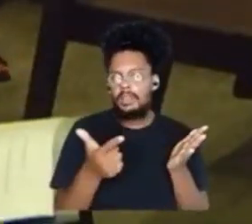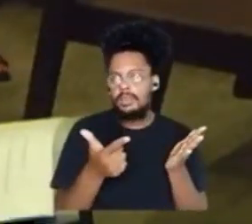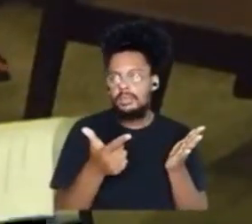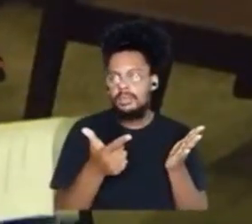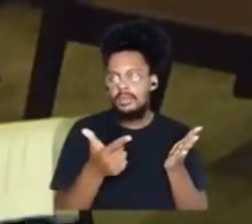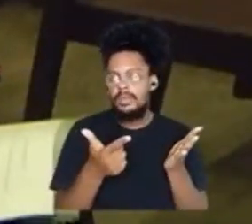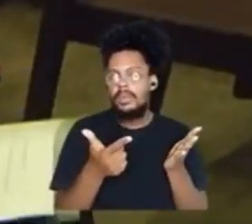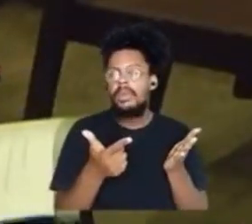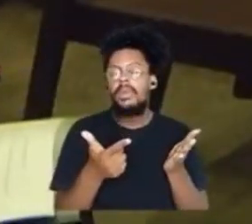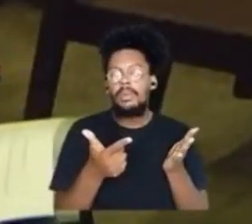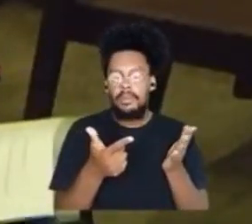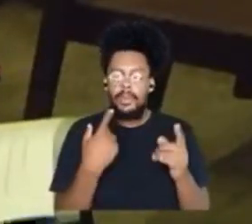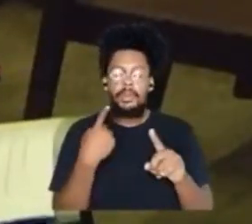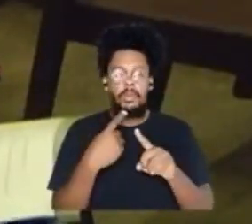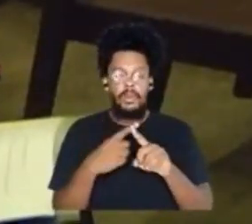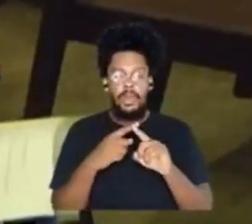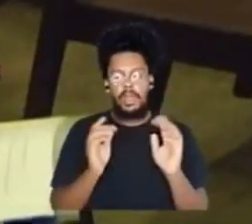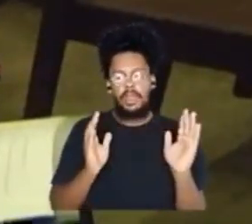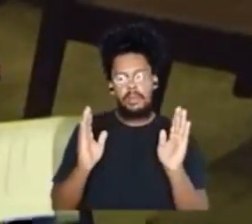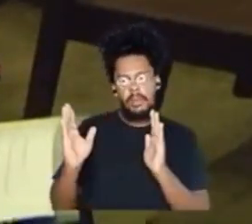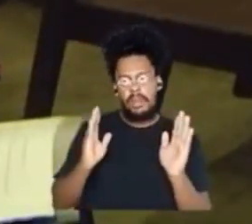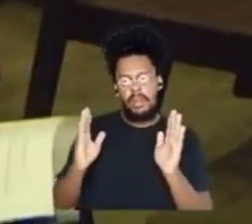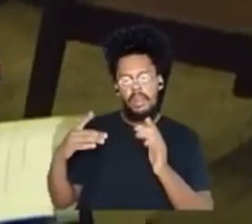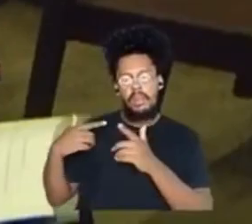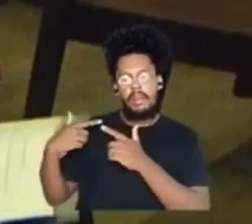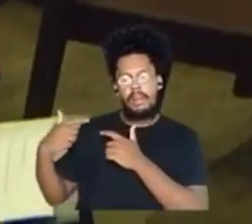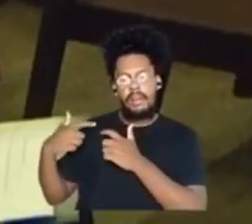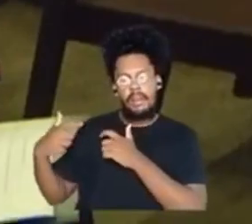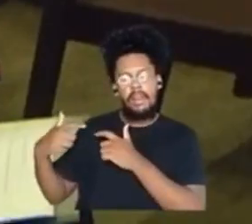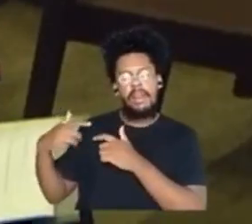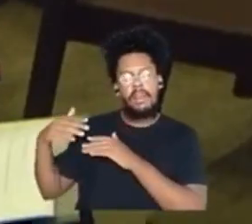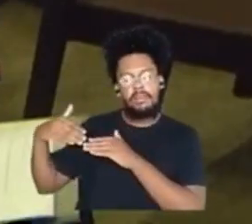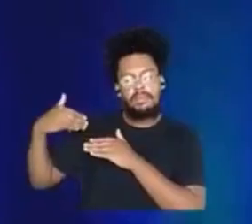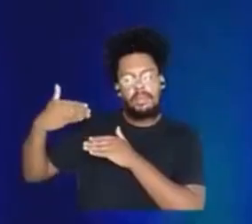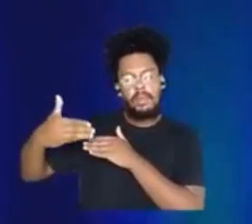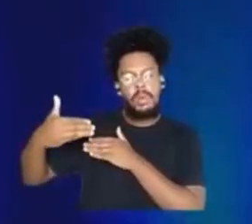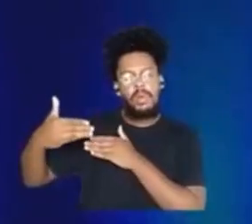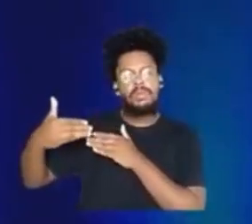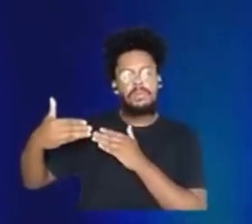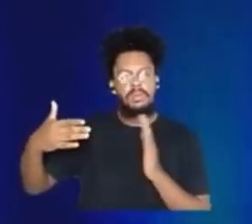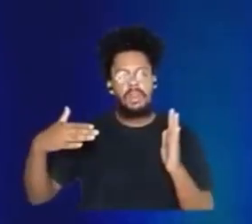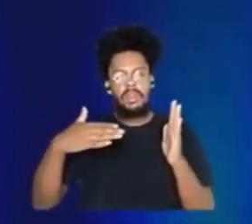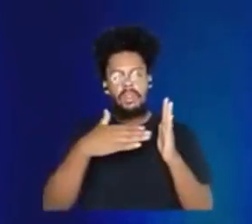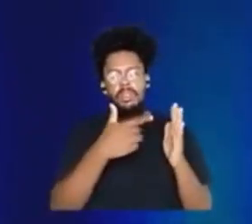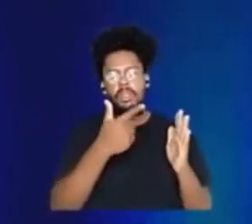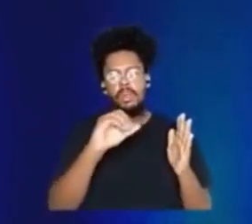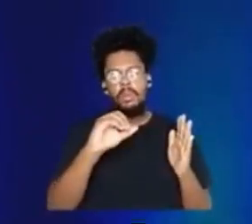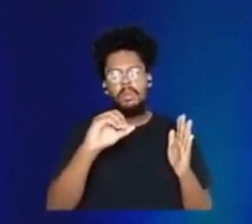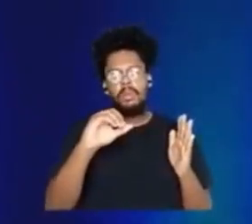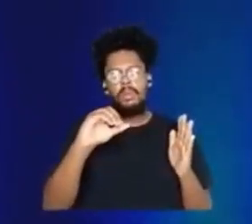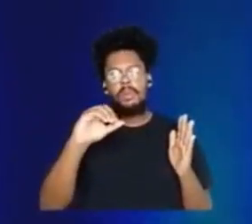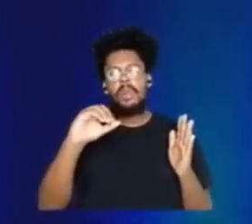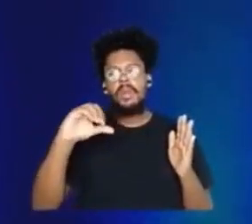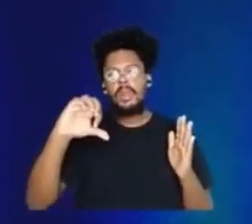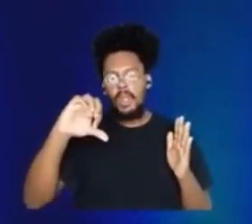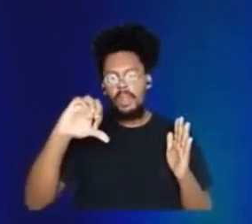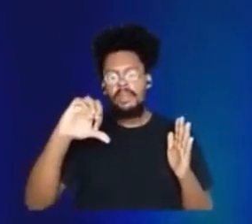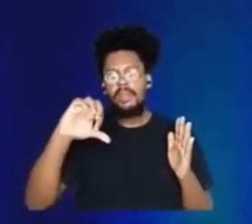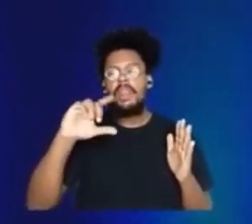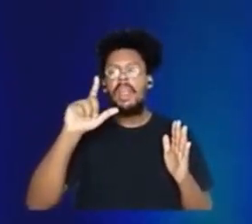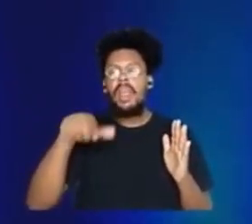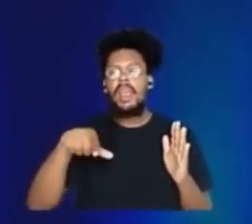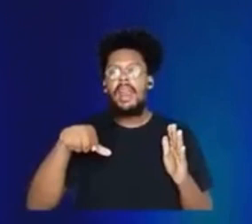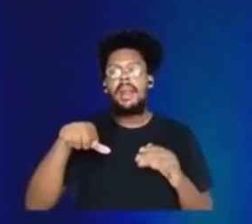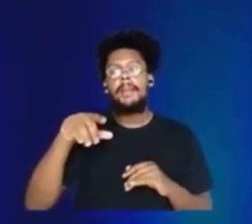período entre o pós-guerra e 2009, eram majoritários na questão da distribuição da informação. Então,